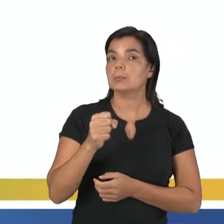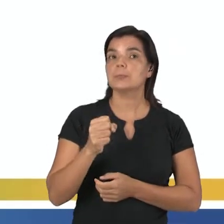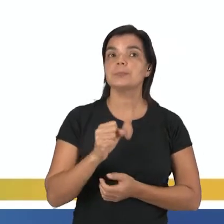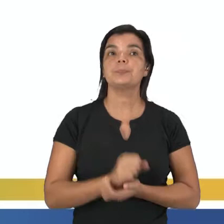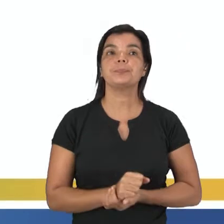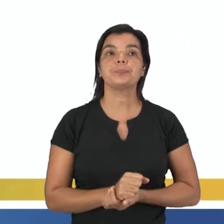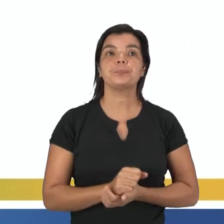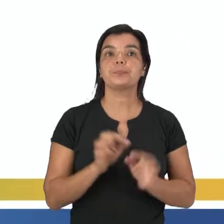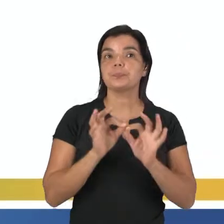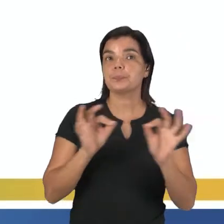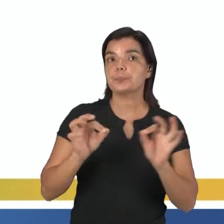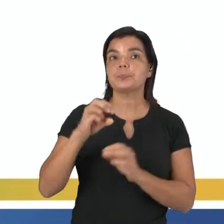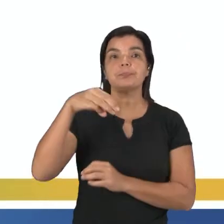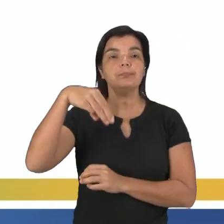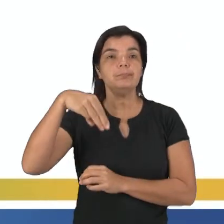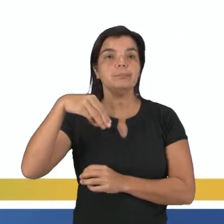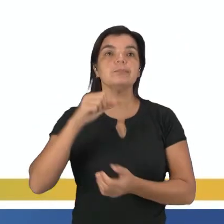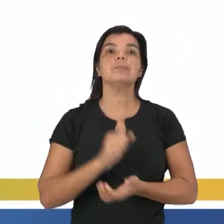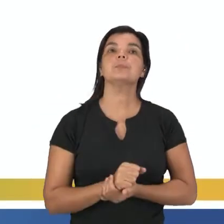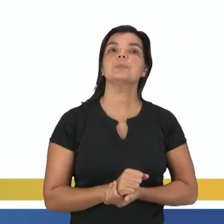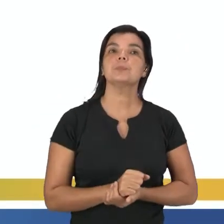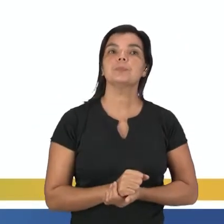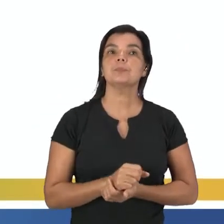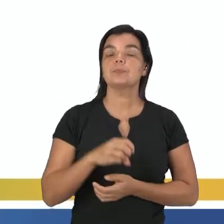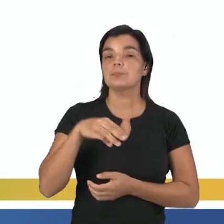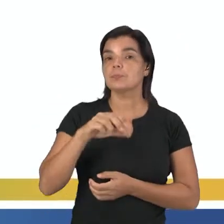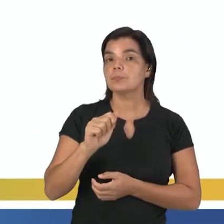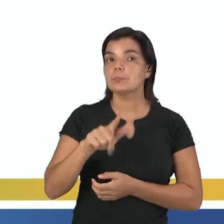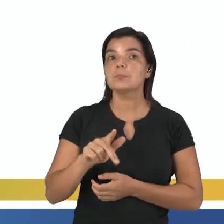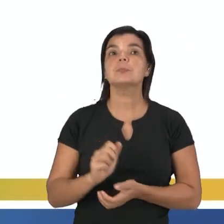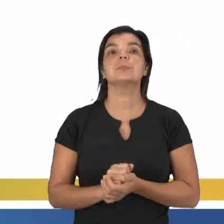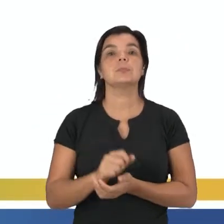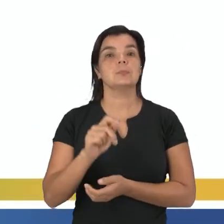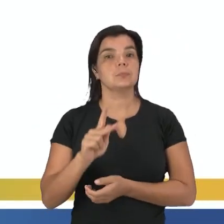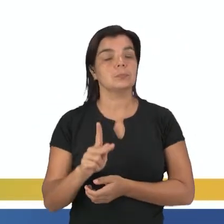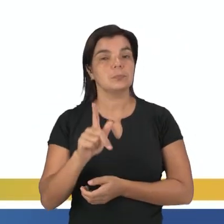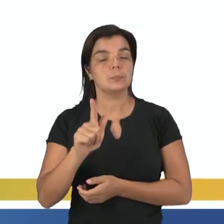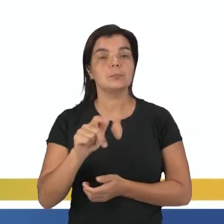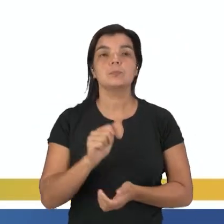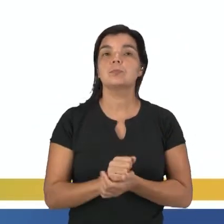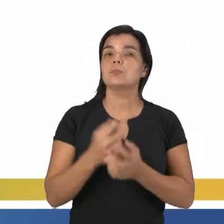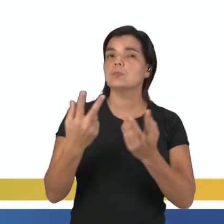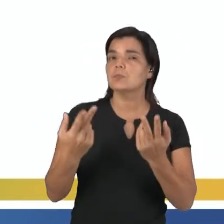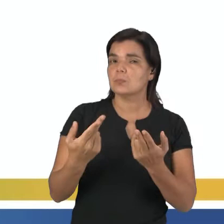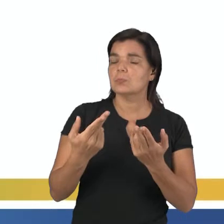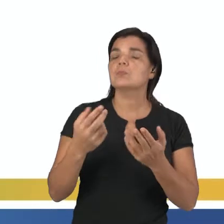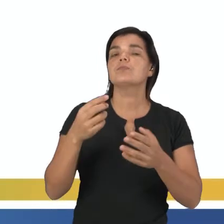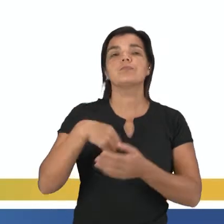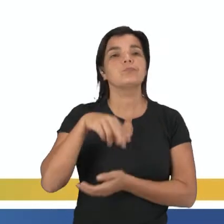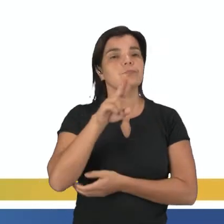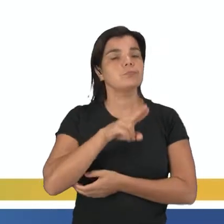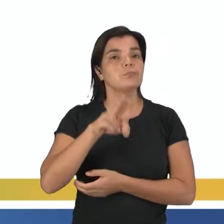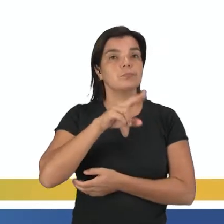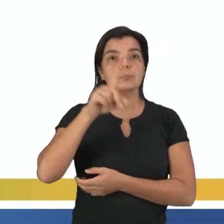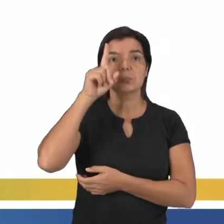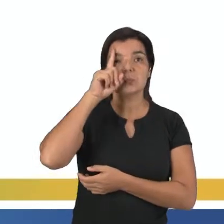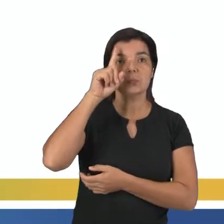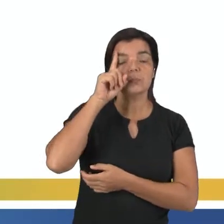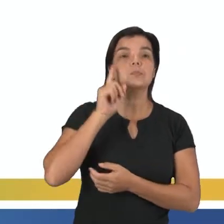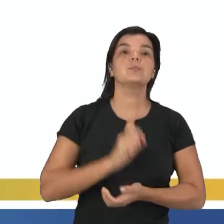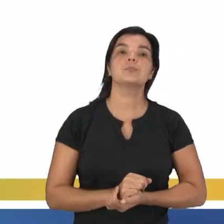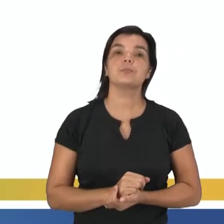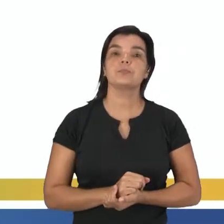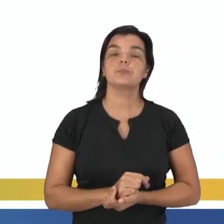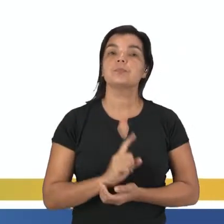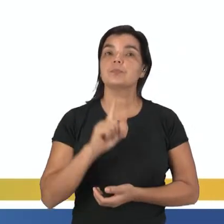Assim como o comprimento tem um metro, tem um símbolo, uma massa quilograma. Esses são que nós mais utilizamos no dia a dia. Mas lá,